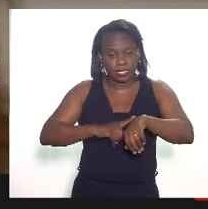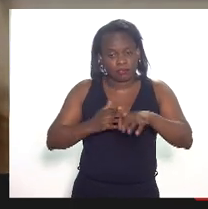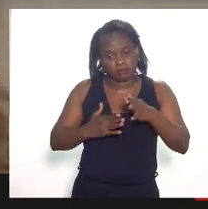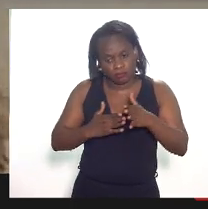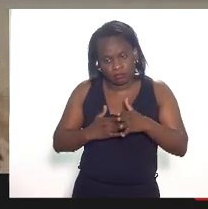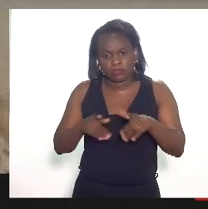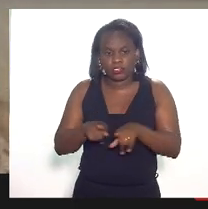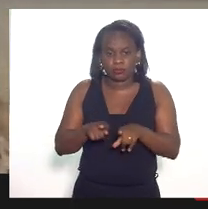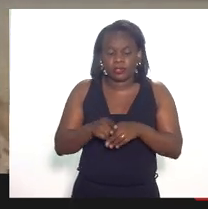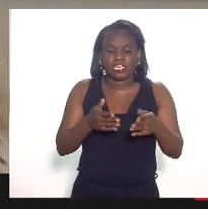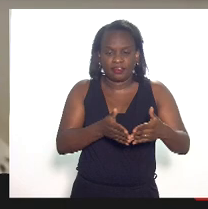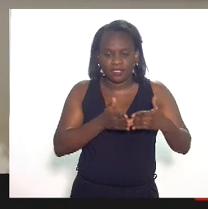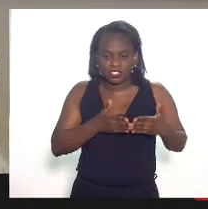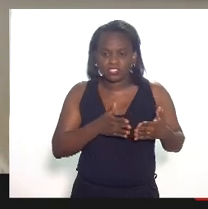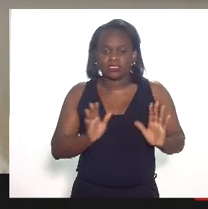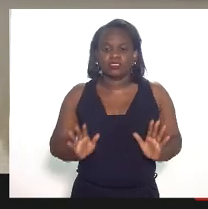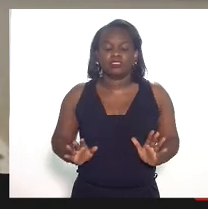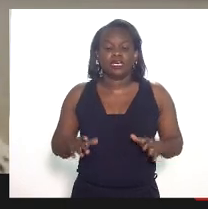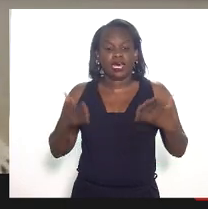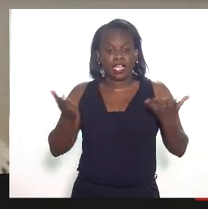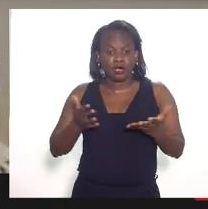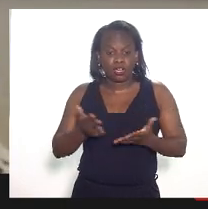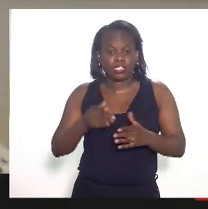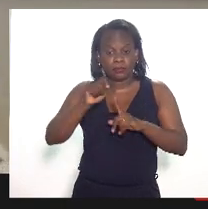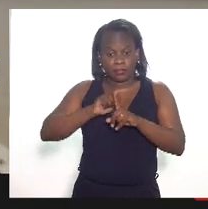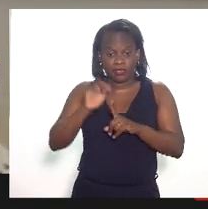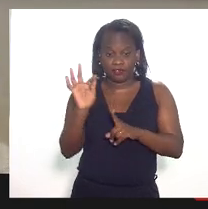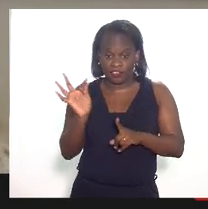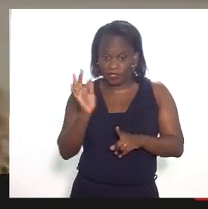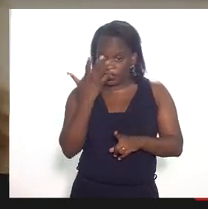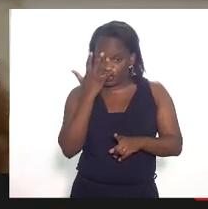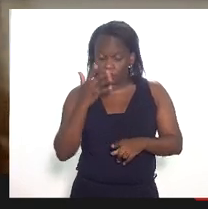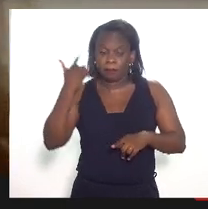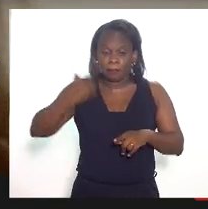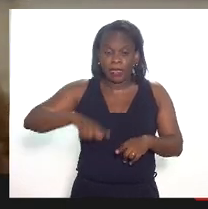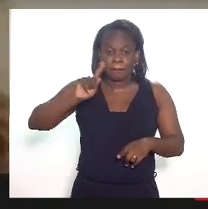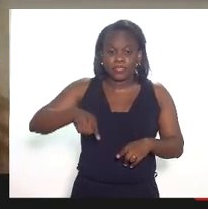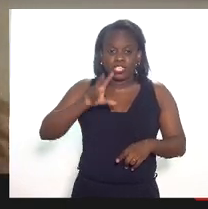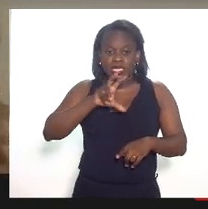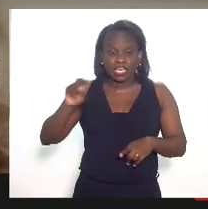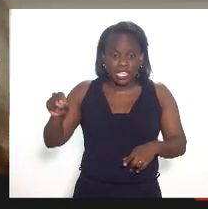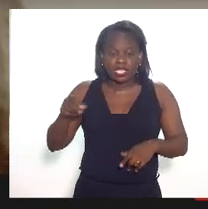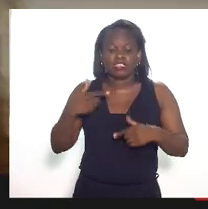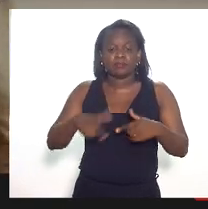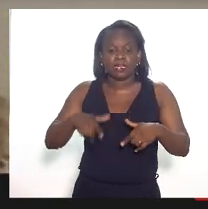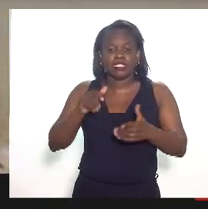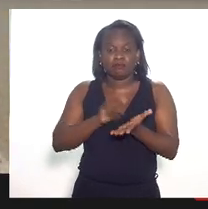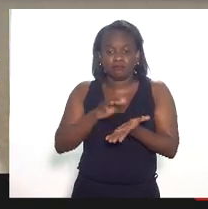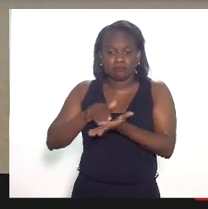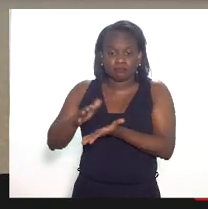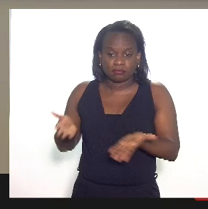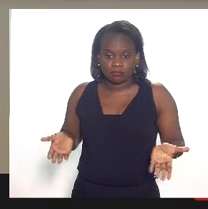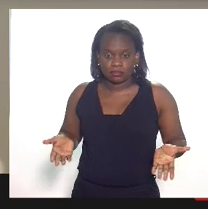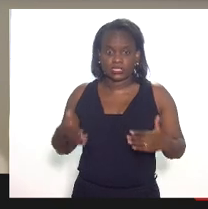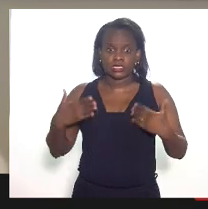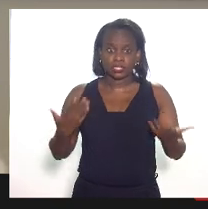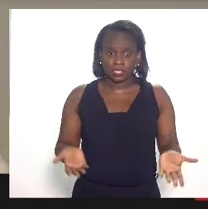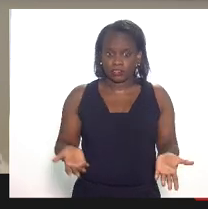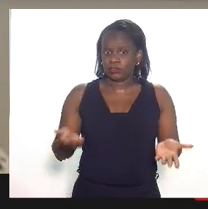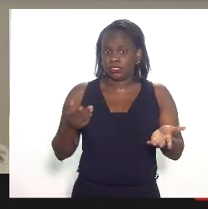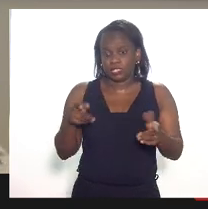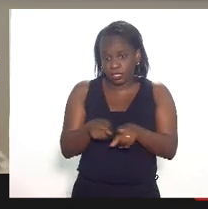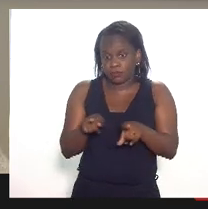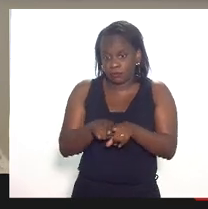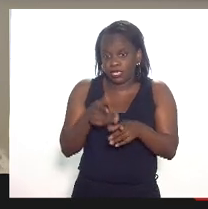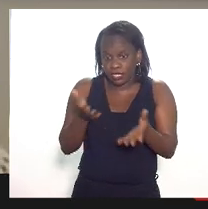que foram afastados, e agora, em fevereiro, em torno de mais 1.500 profissionais que foram afastados. Então, está aí, de alguma